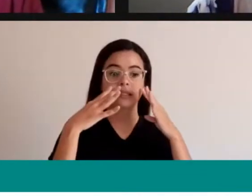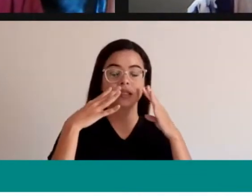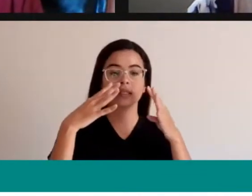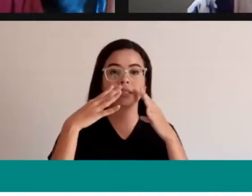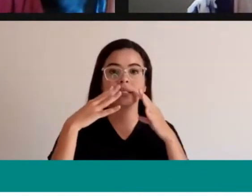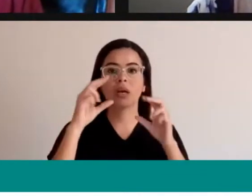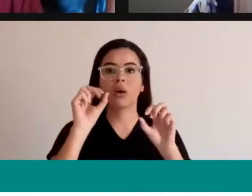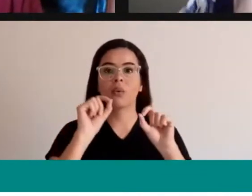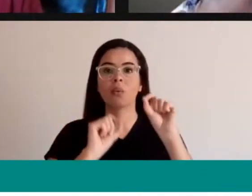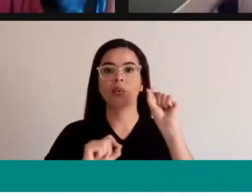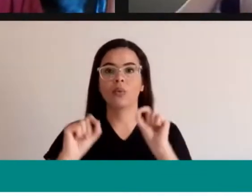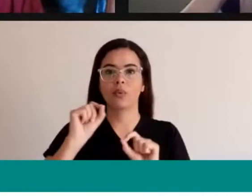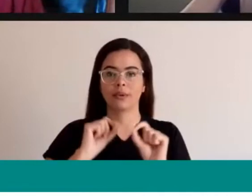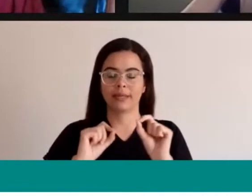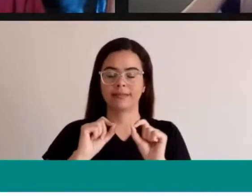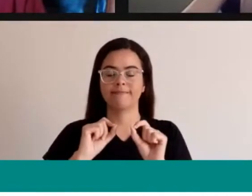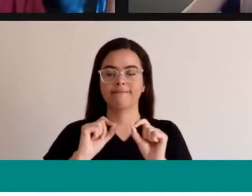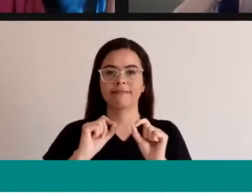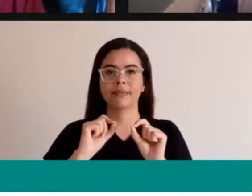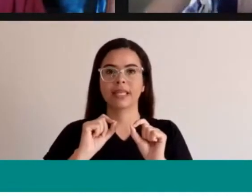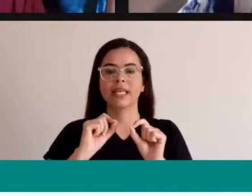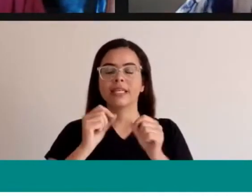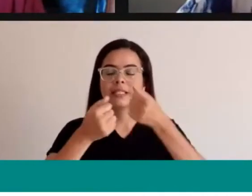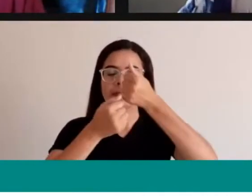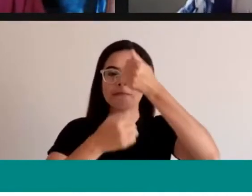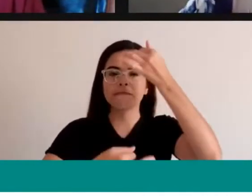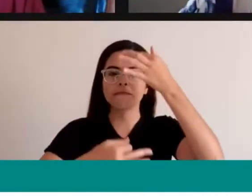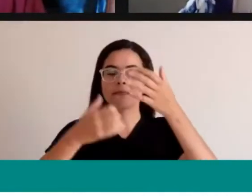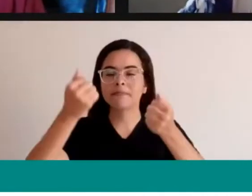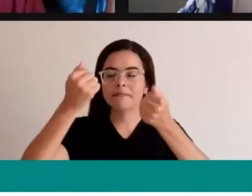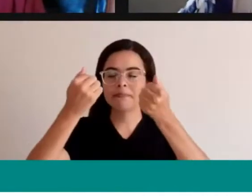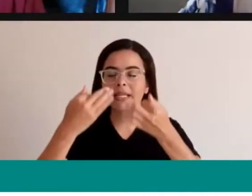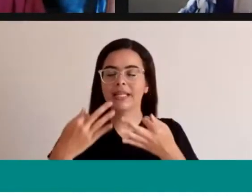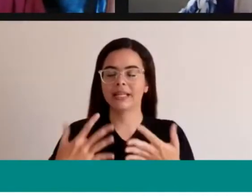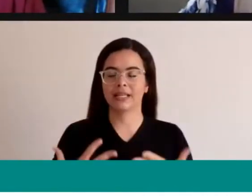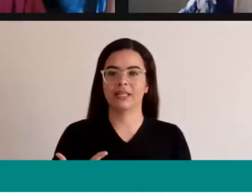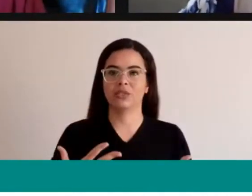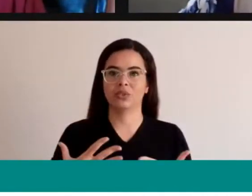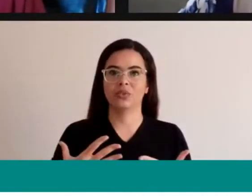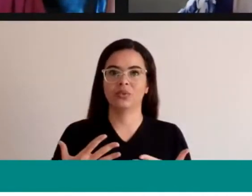descrições que você vai estar dando para